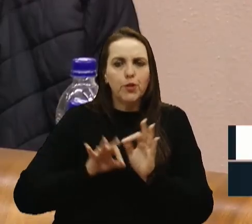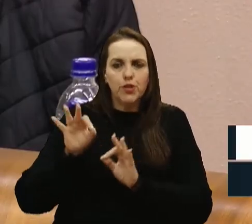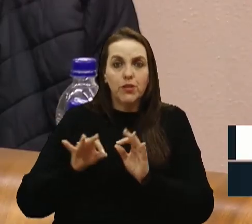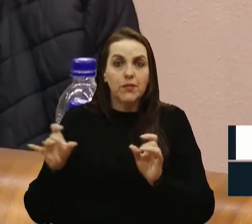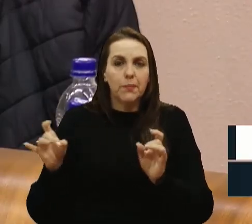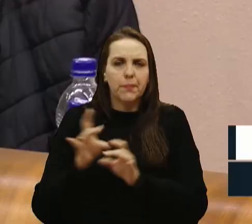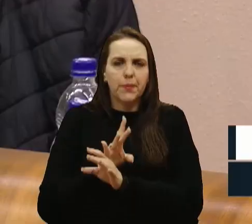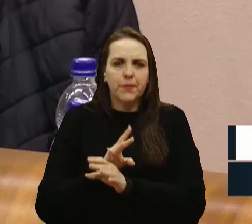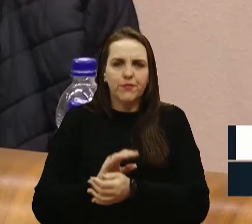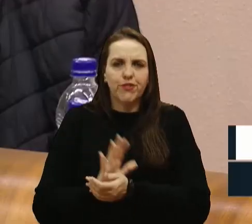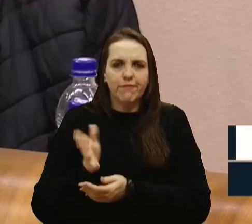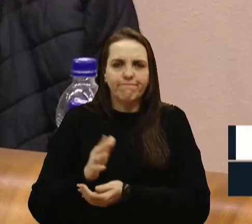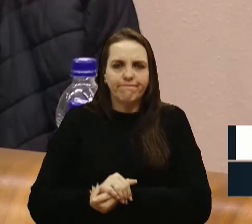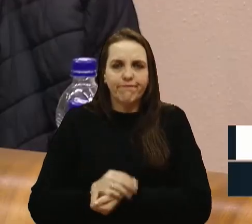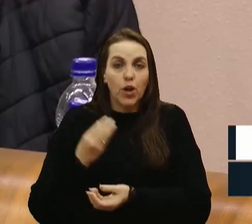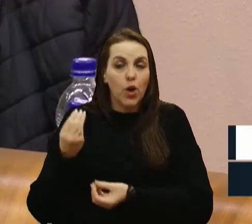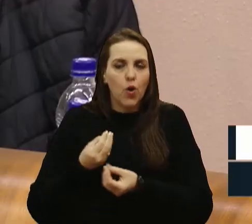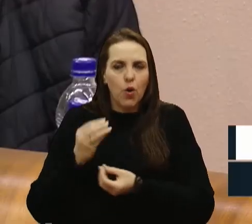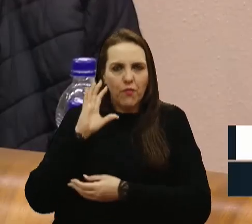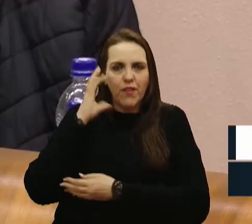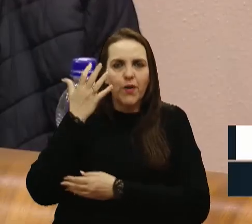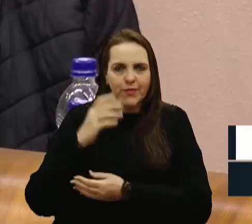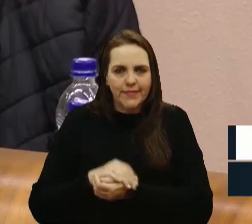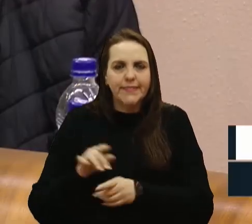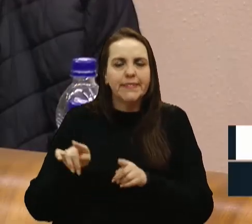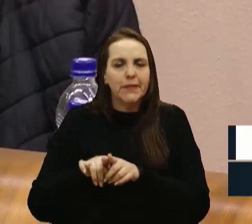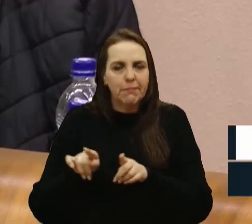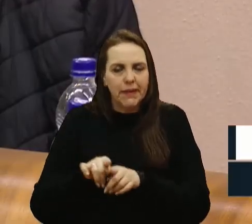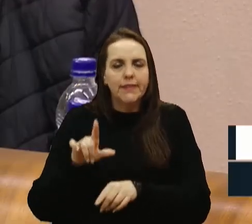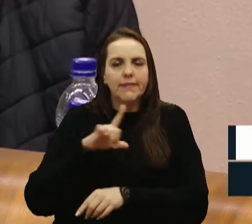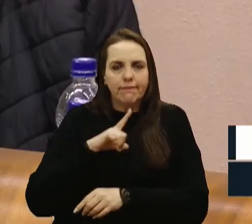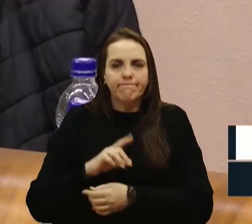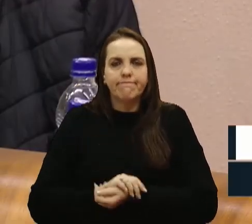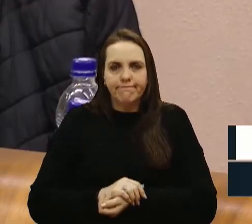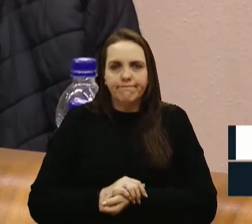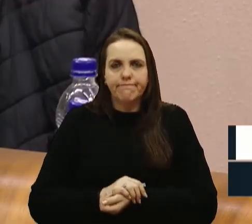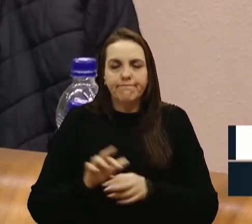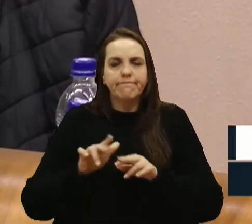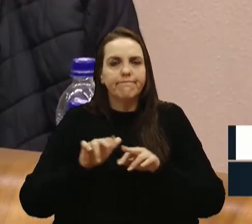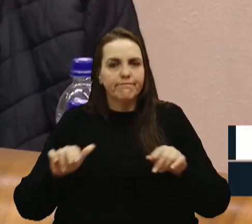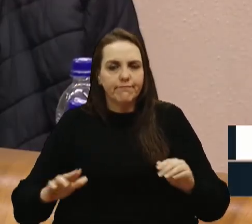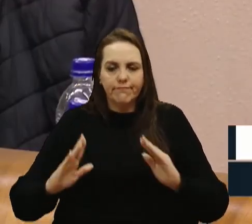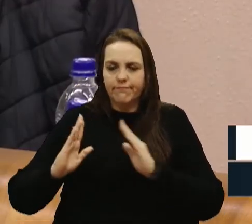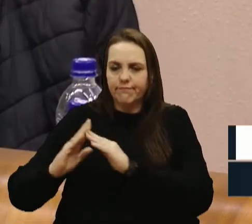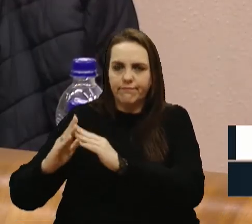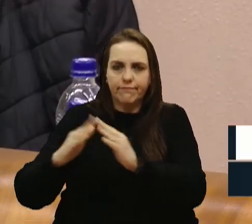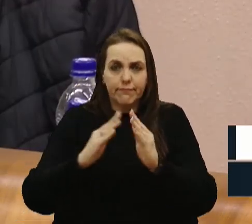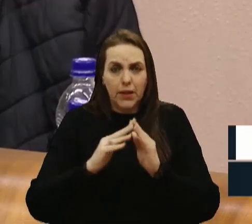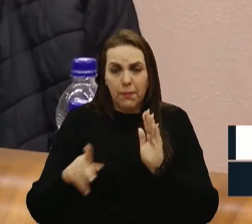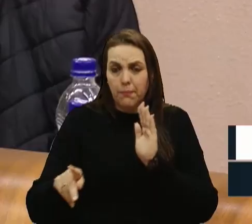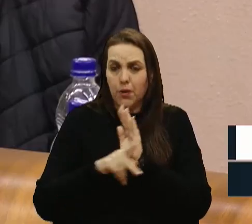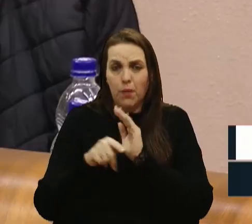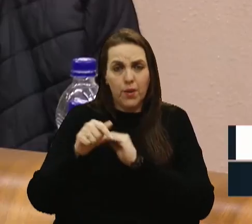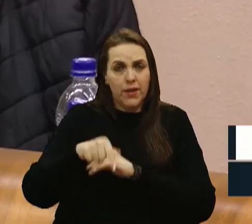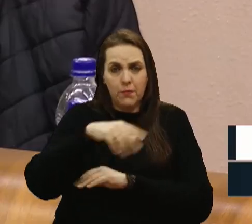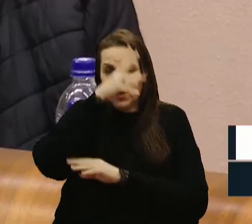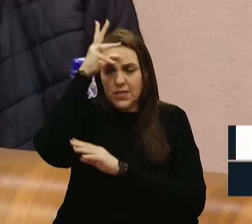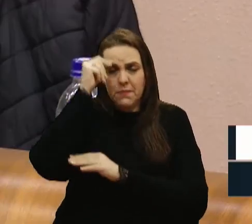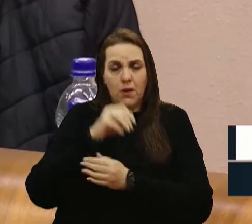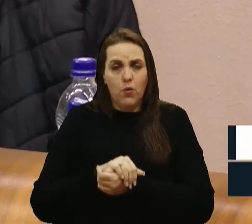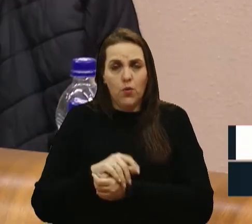pronto, inclusive como é que ele deveria acontecer. Né? E temos várias casas, inclusive do próprio município, que poderiam ser usadas para